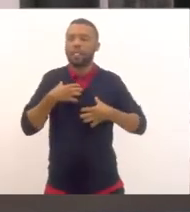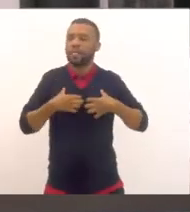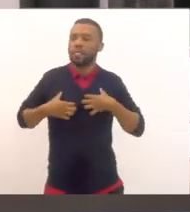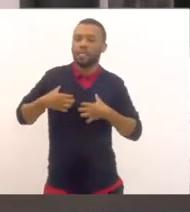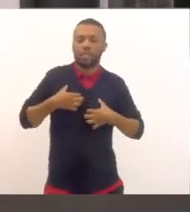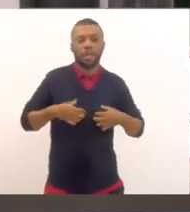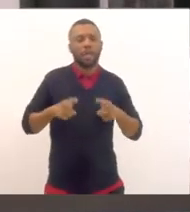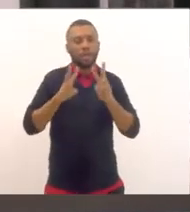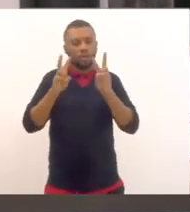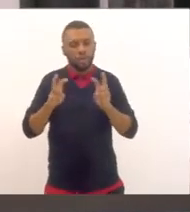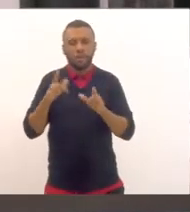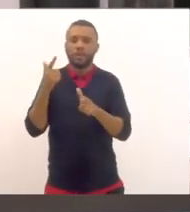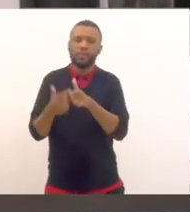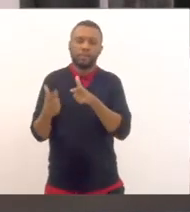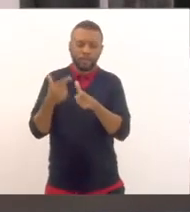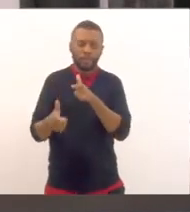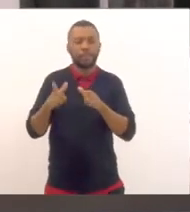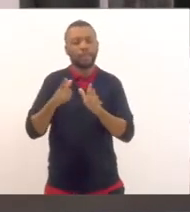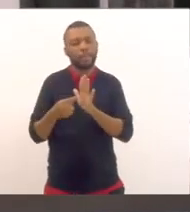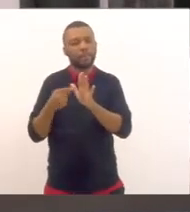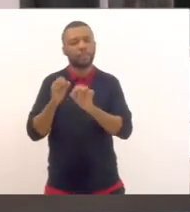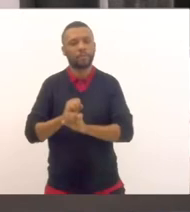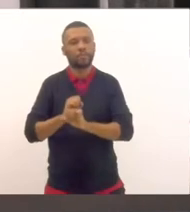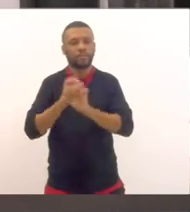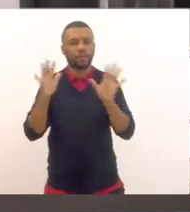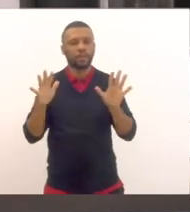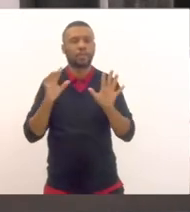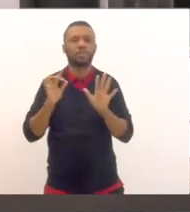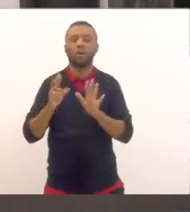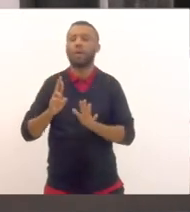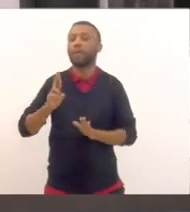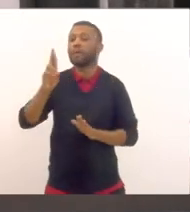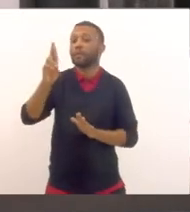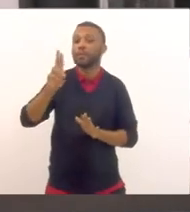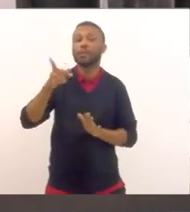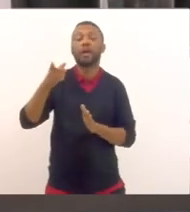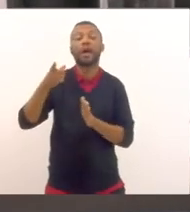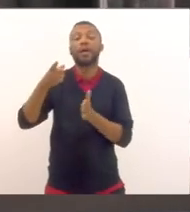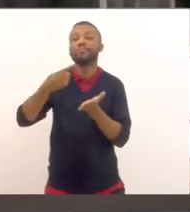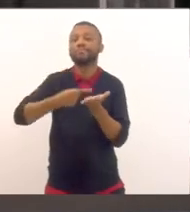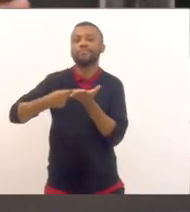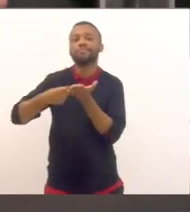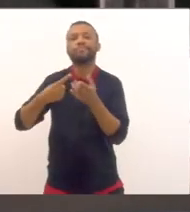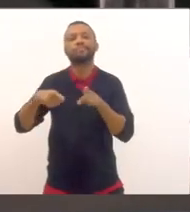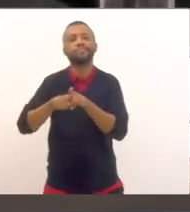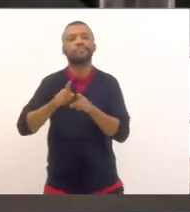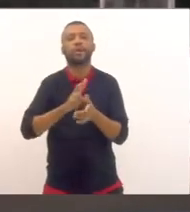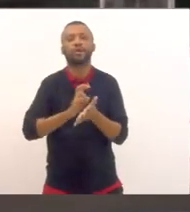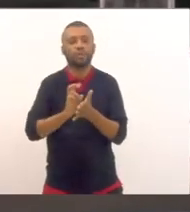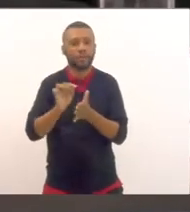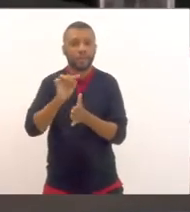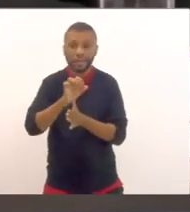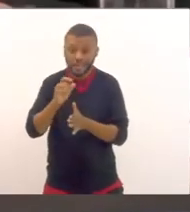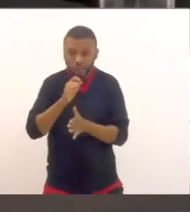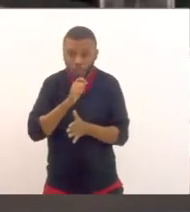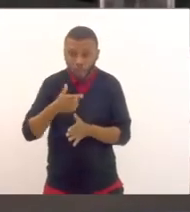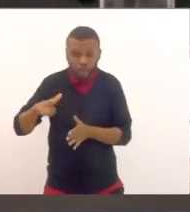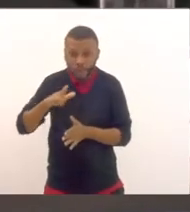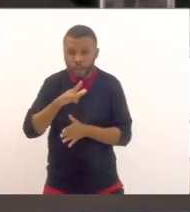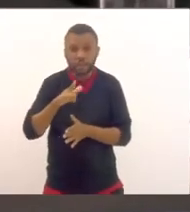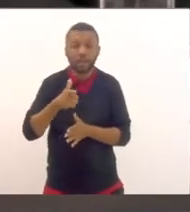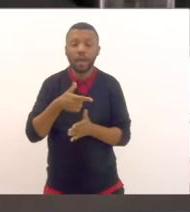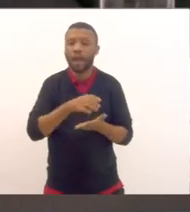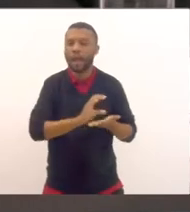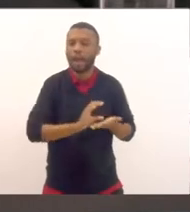a essa questão que foi colocado com muita clareza pelo representante da concessionária no caso a SuperVia questionou se não houvesse o repasse de recursos